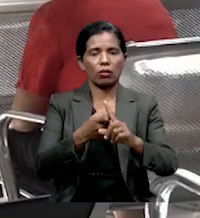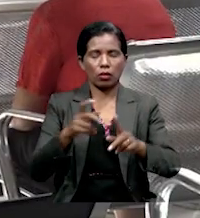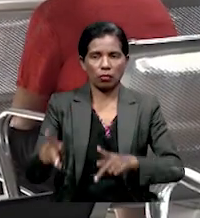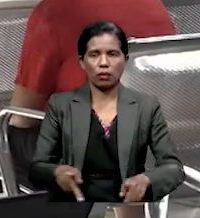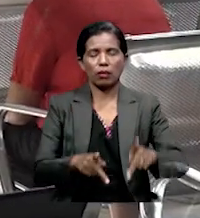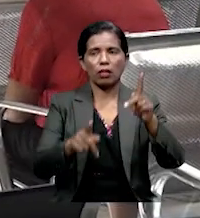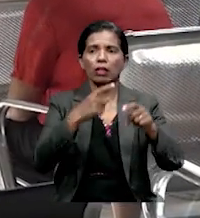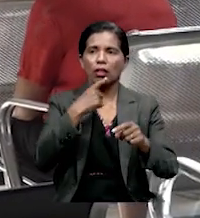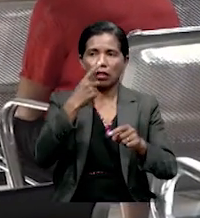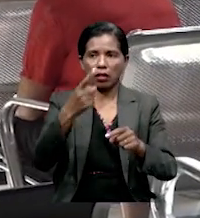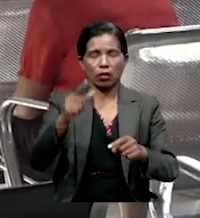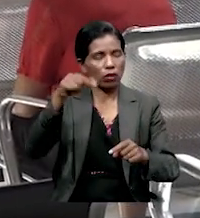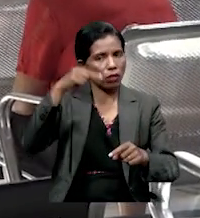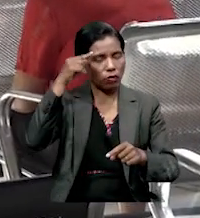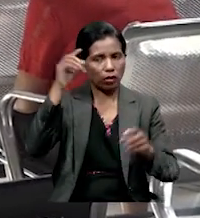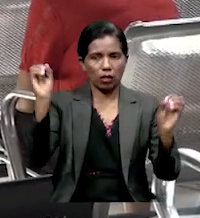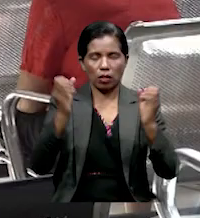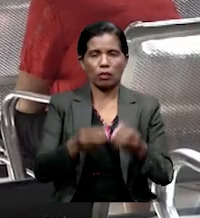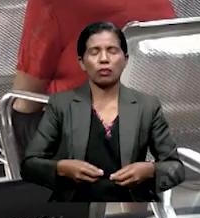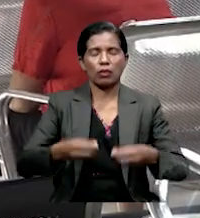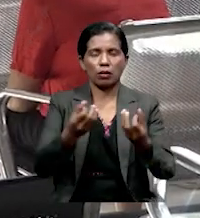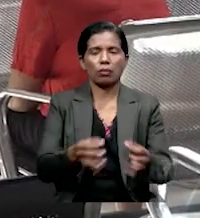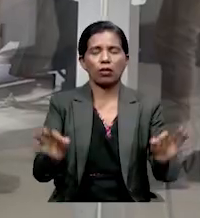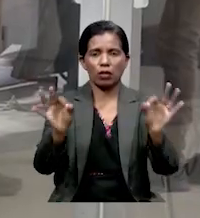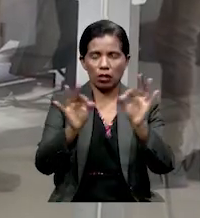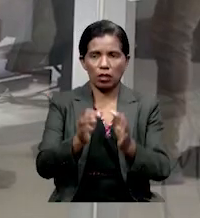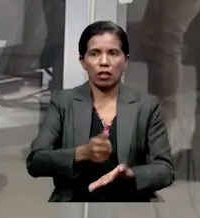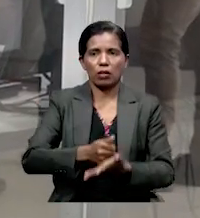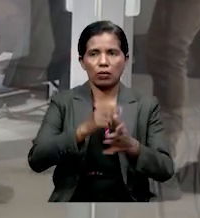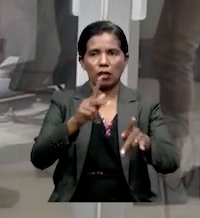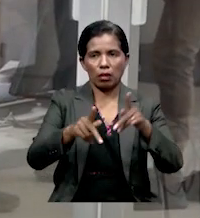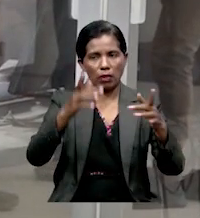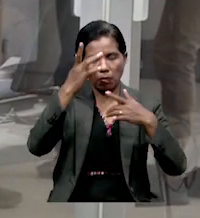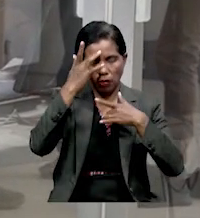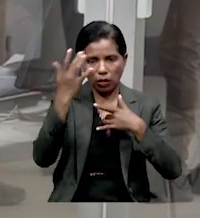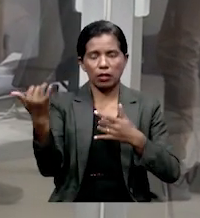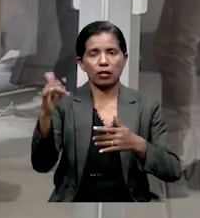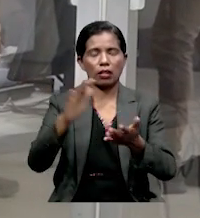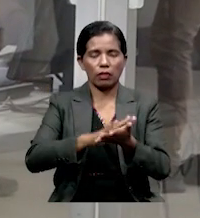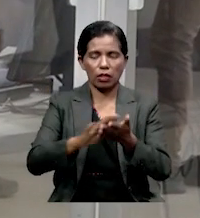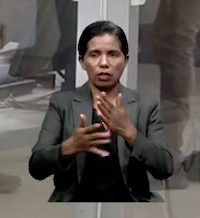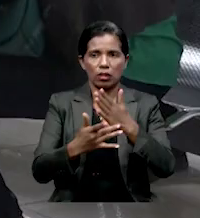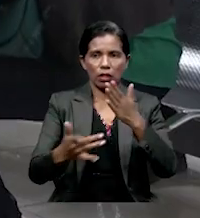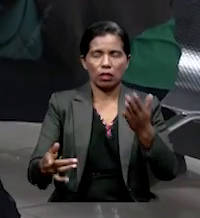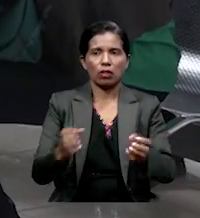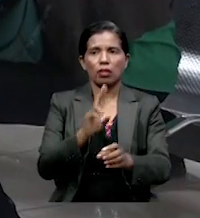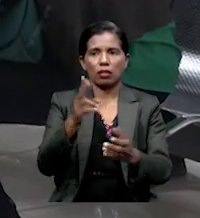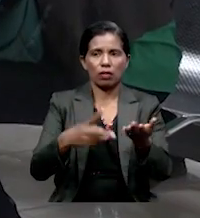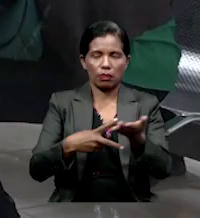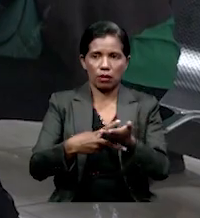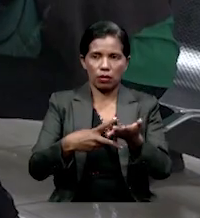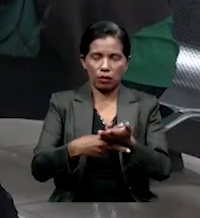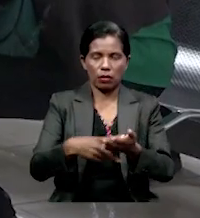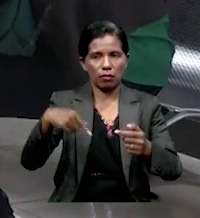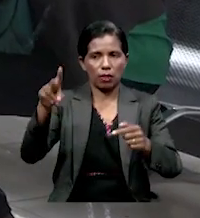no Berteten. Governo lá foi importância de halo atendimento para paciente Fasserang Sirané a do trata passaporte de halo